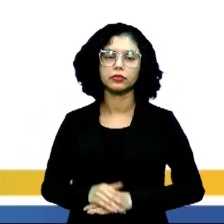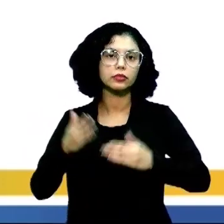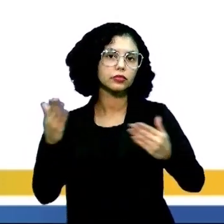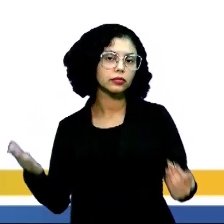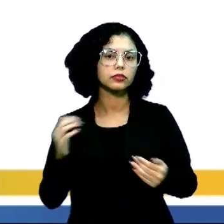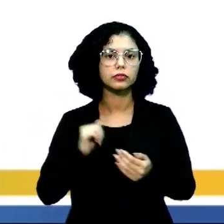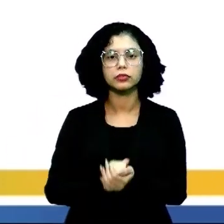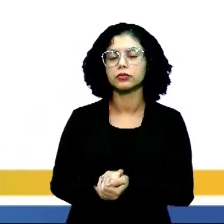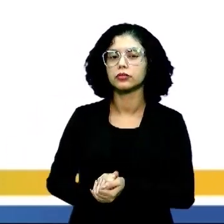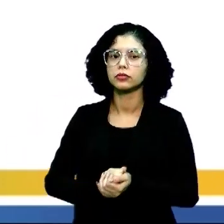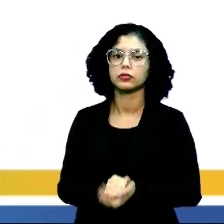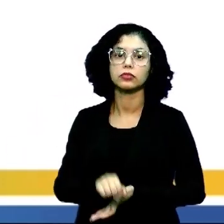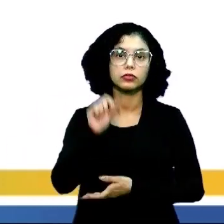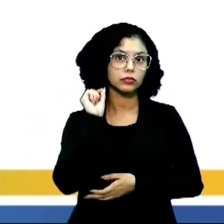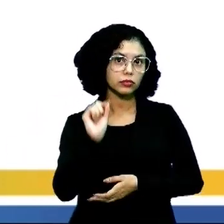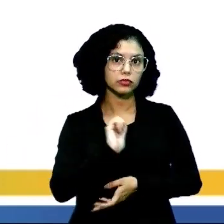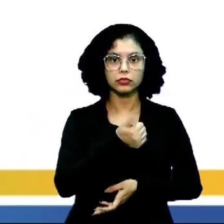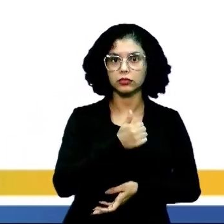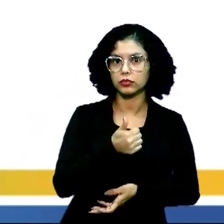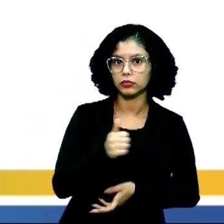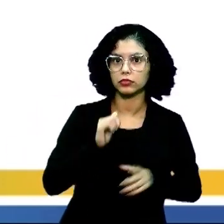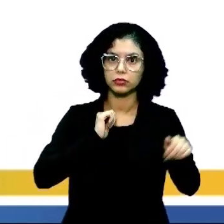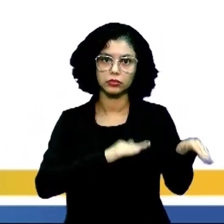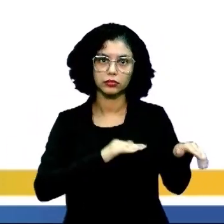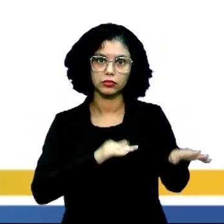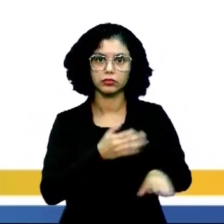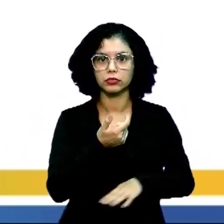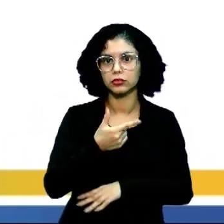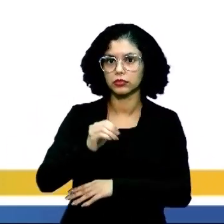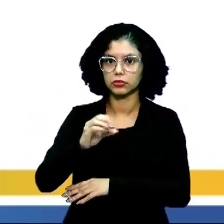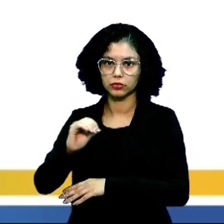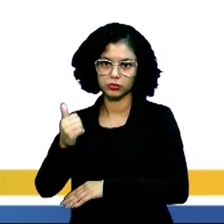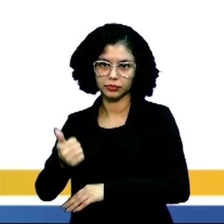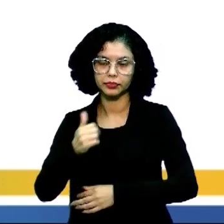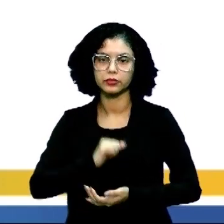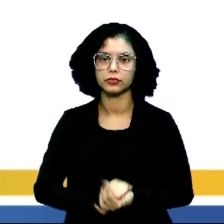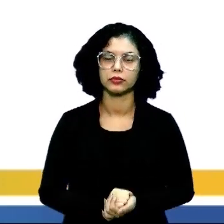Então, seguindo, o que foi o 11 de setembro que marcou aí